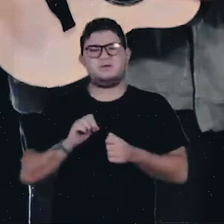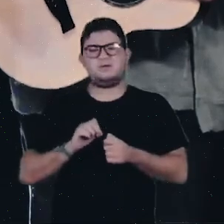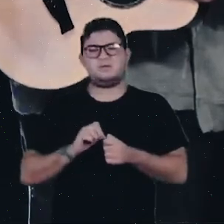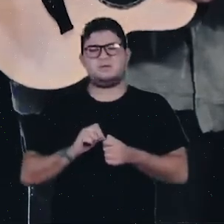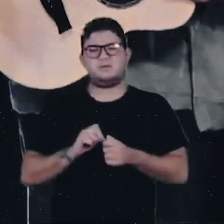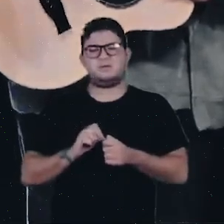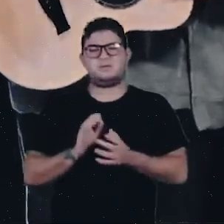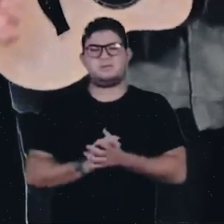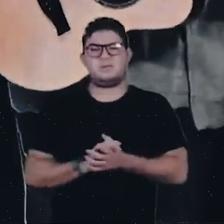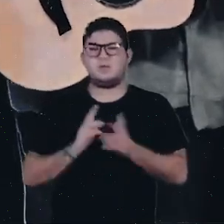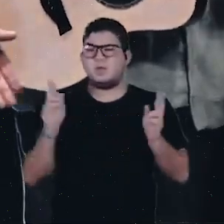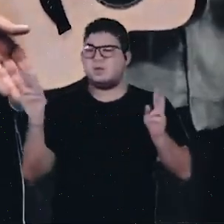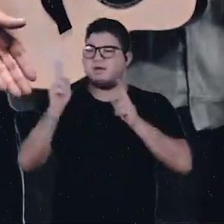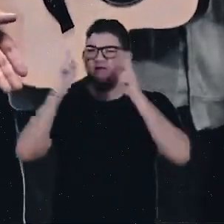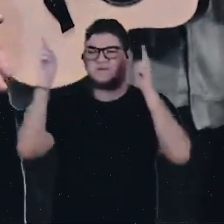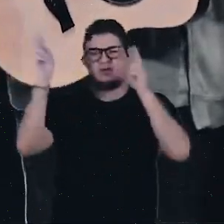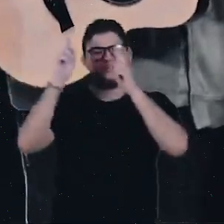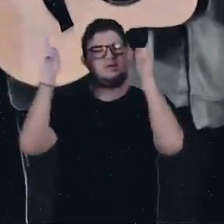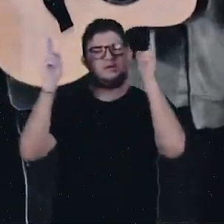Você não vai deixar de valorizá-la.